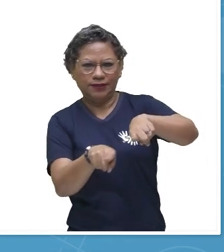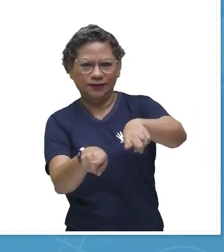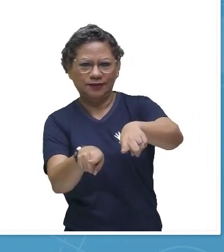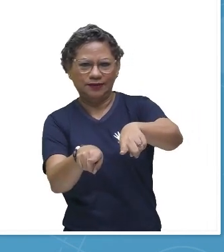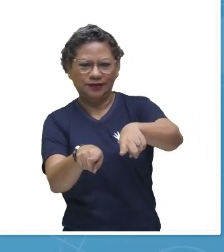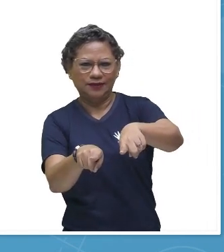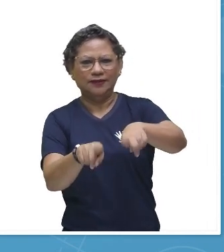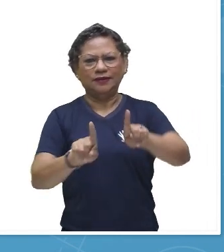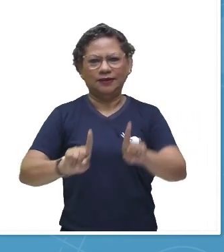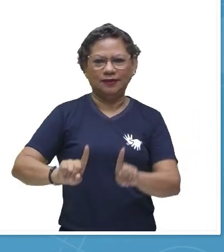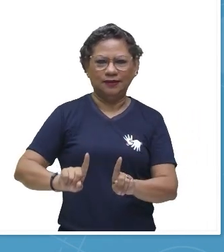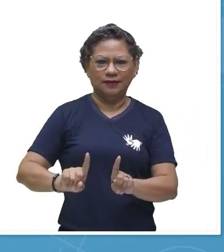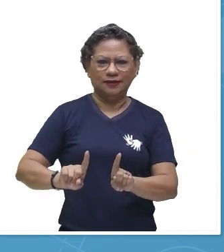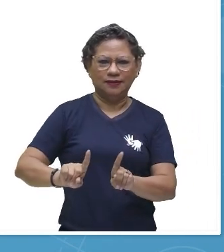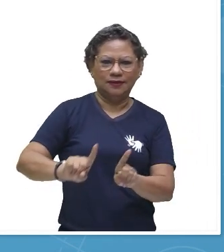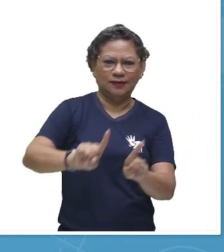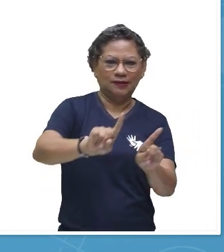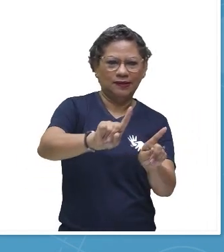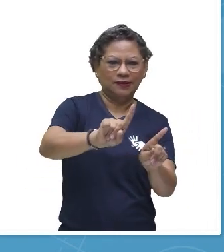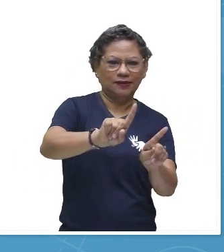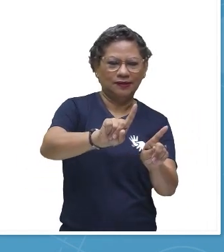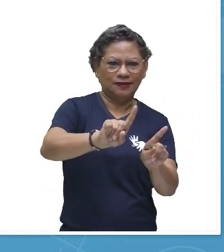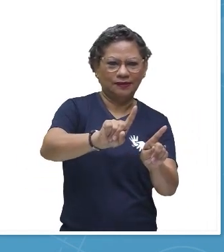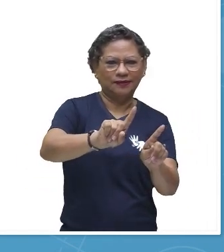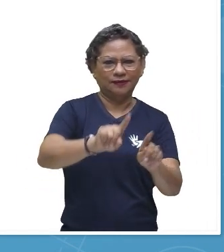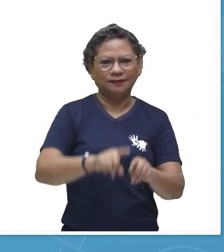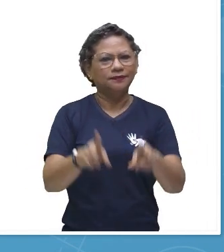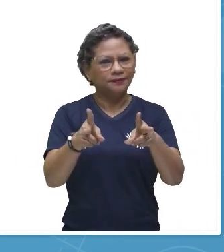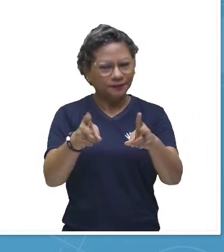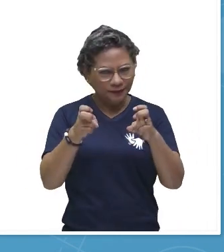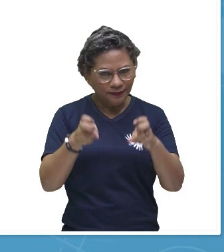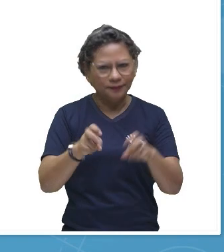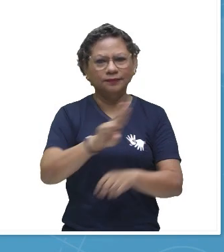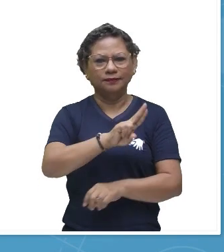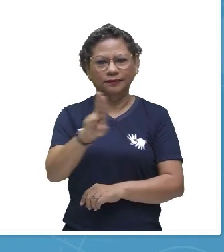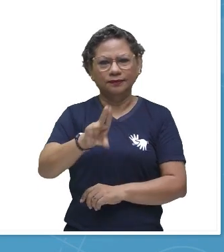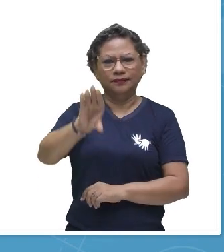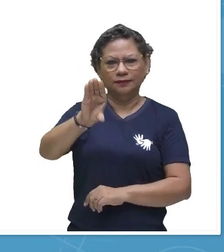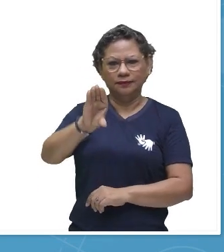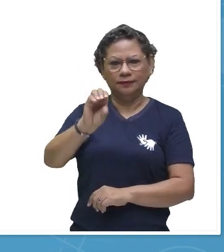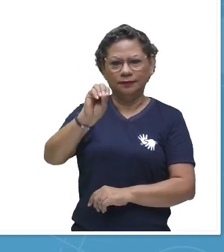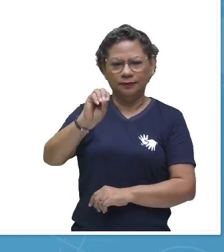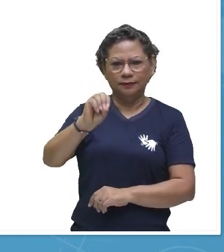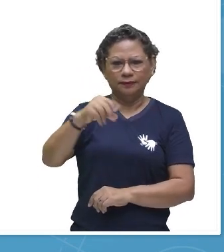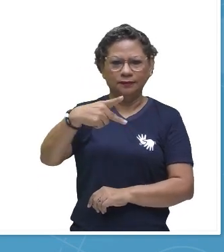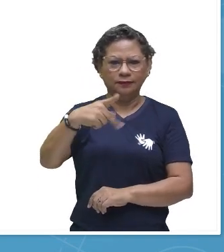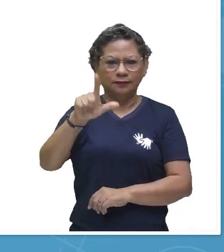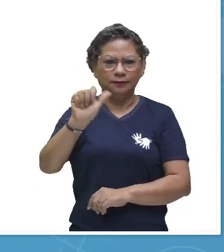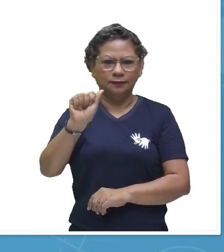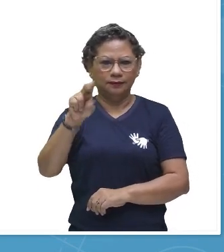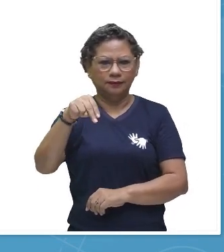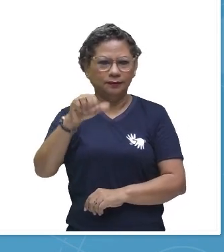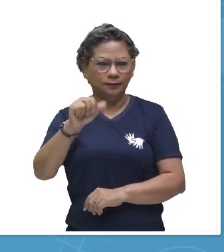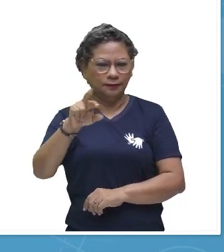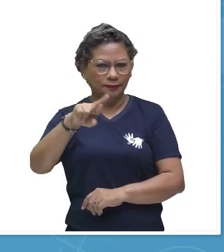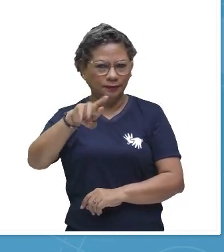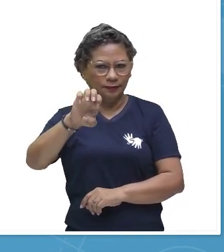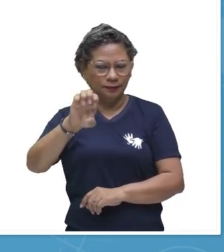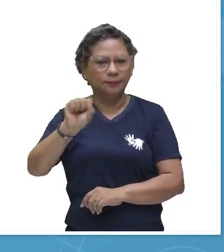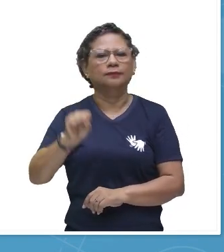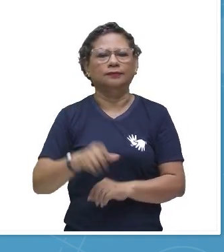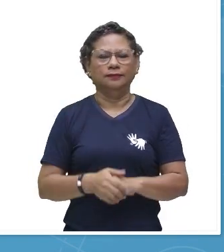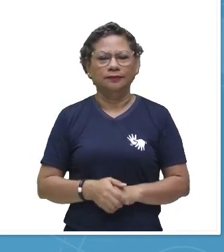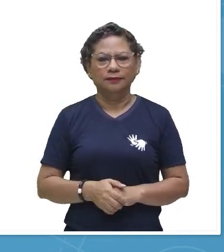Então, essa é a primeira classificação de retas coplanares que a gente tem. Retas no mesmo plano são